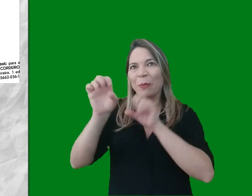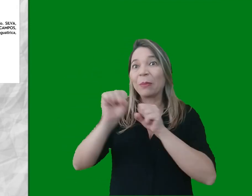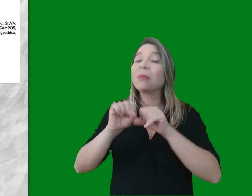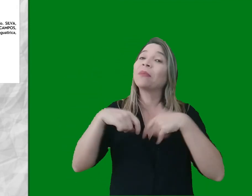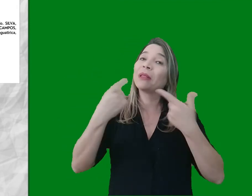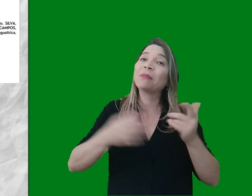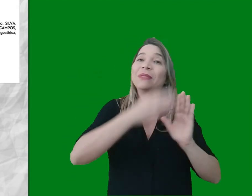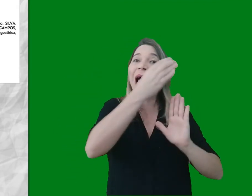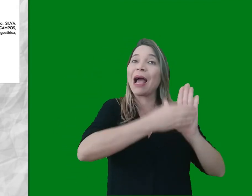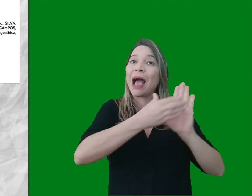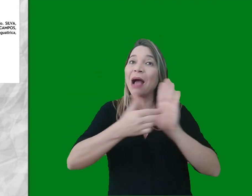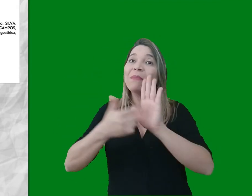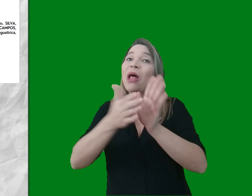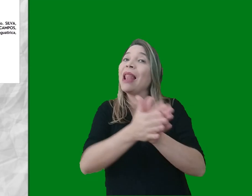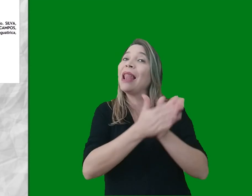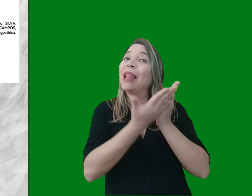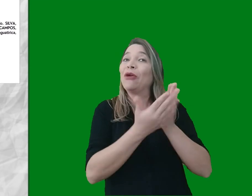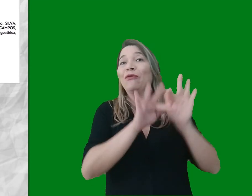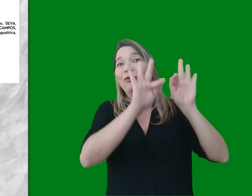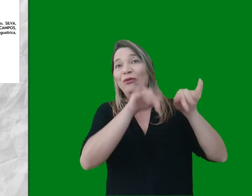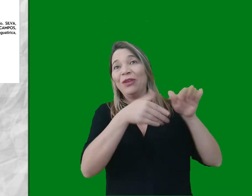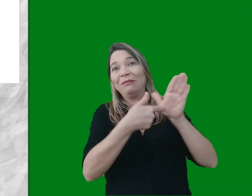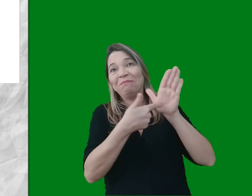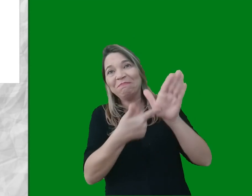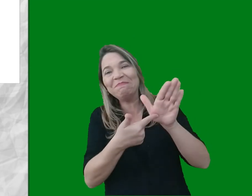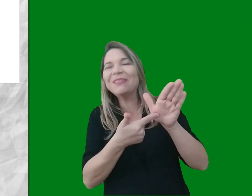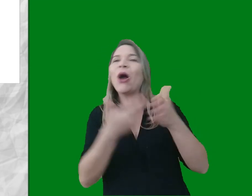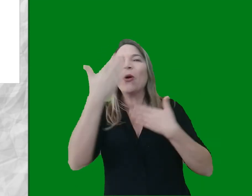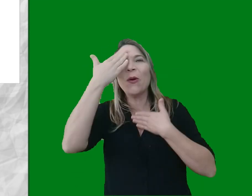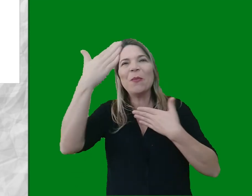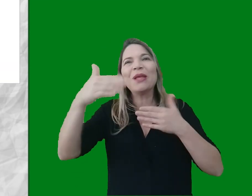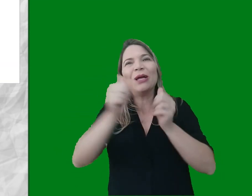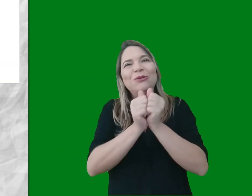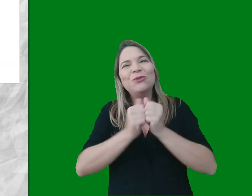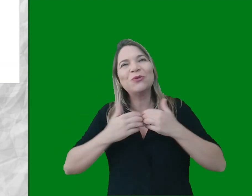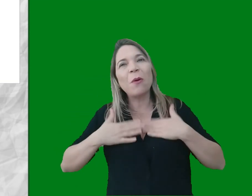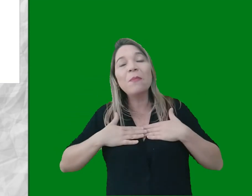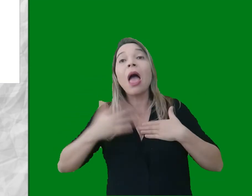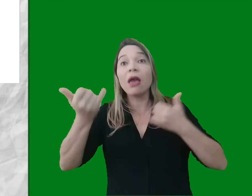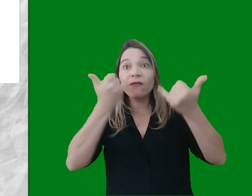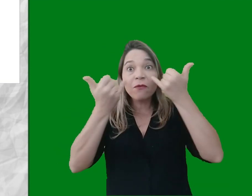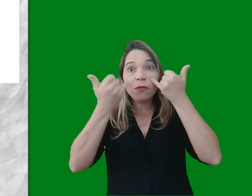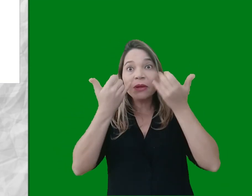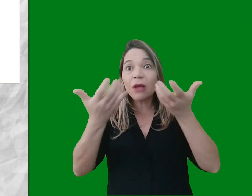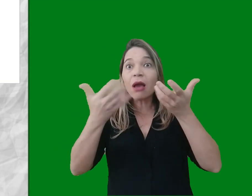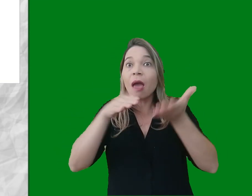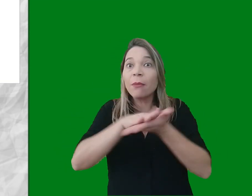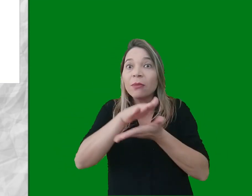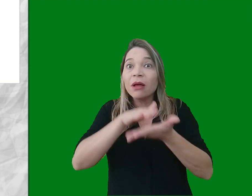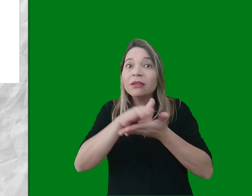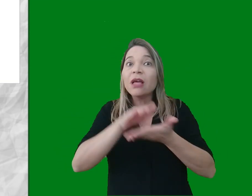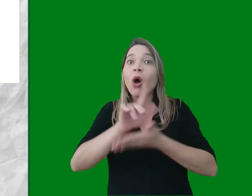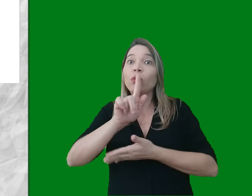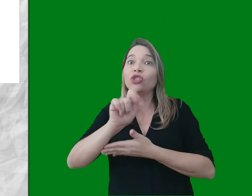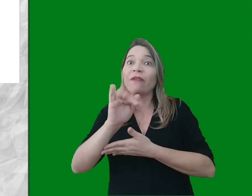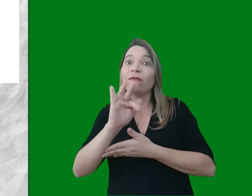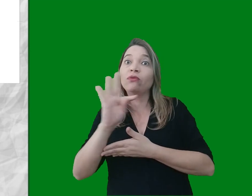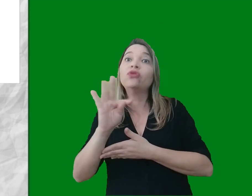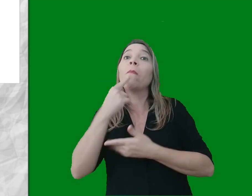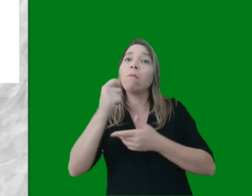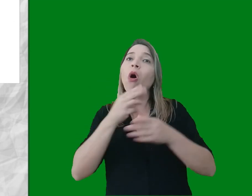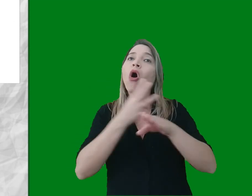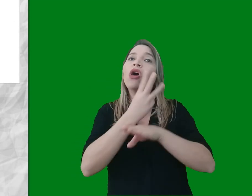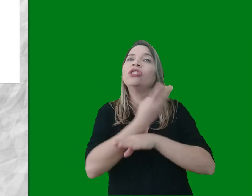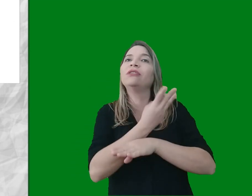todos os capítulos, a nossa conversa chega ao fim. Agradeço pela companhia e, para mais informações e publicações do GFUT, recomendo acessar